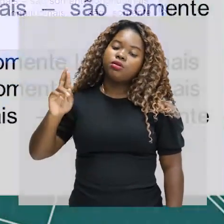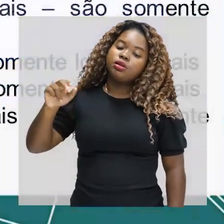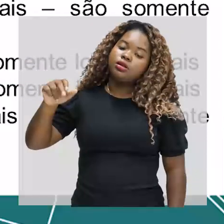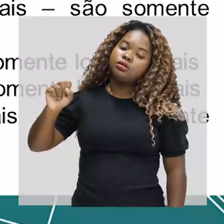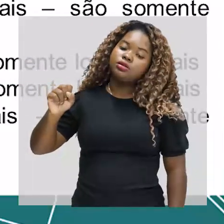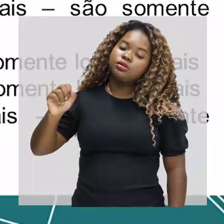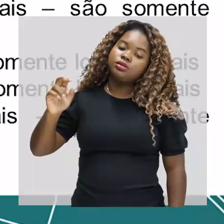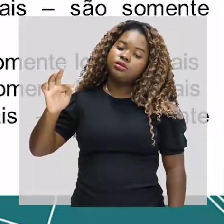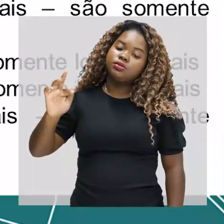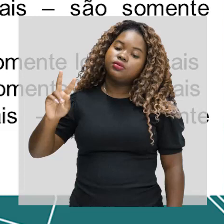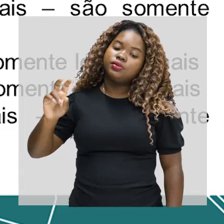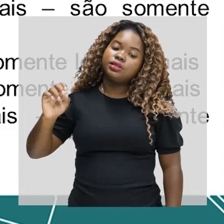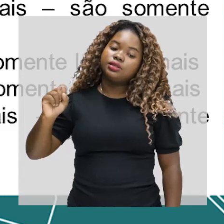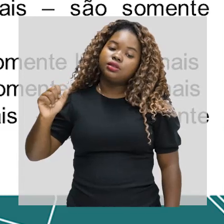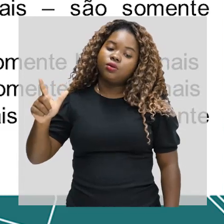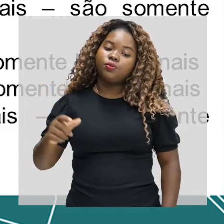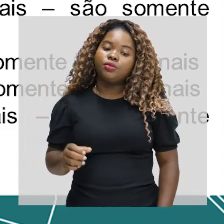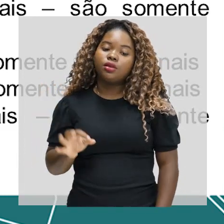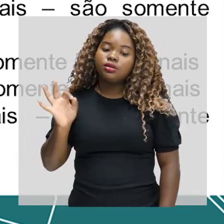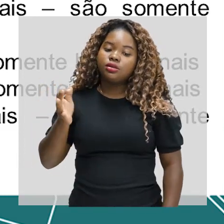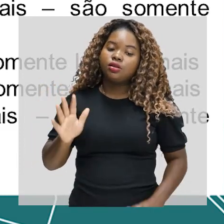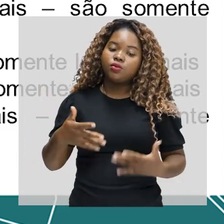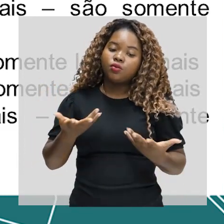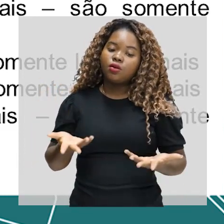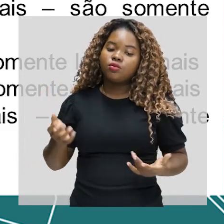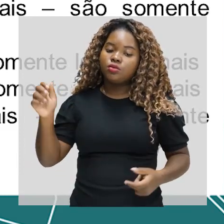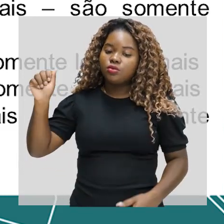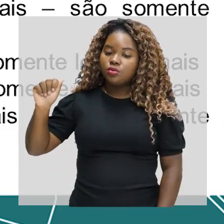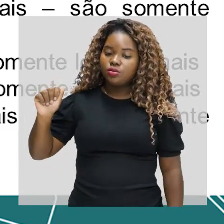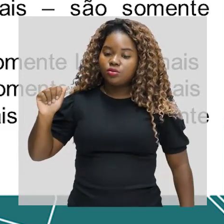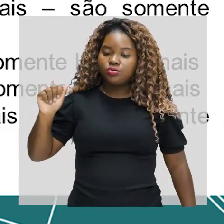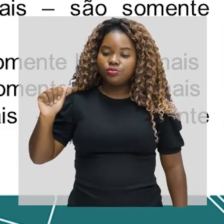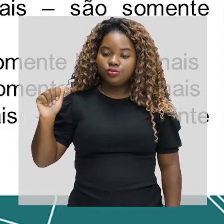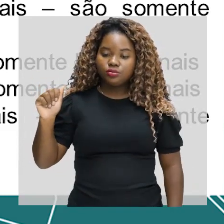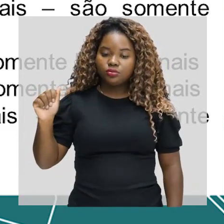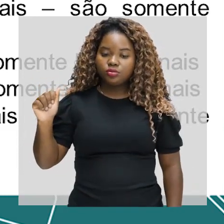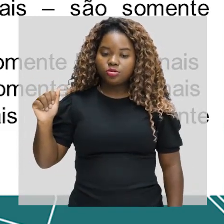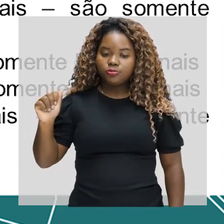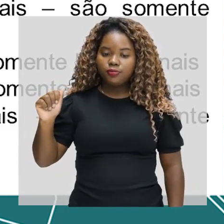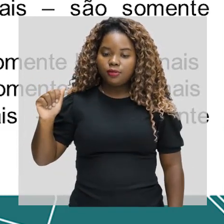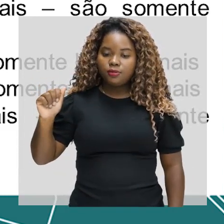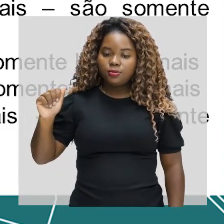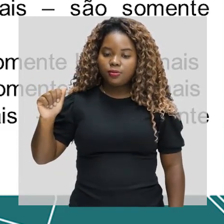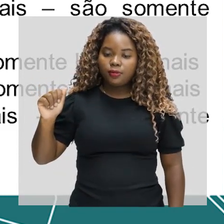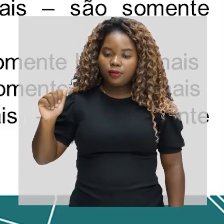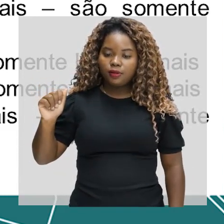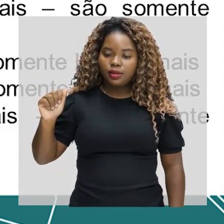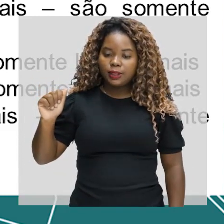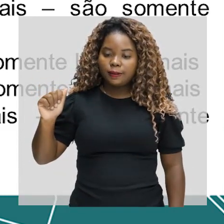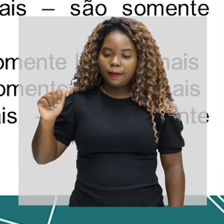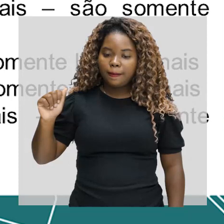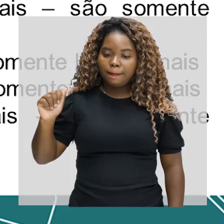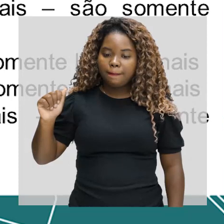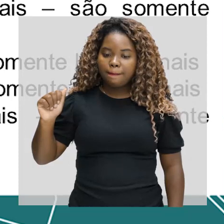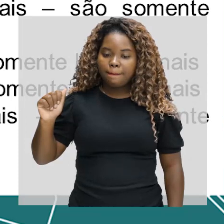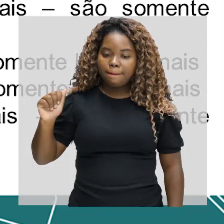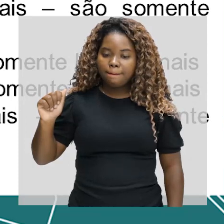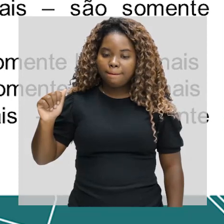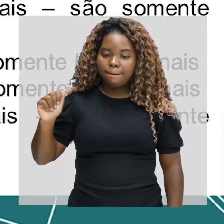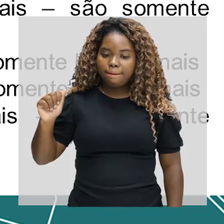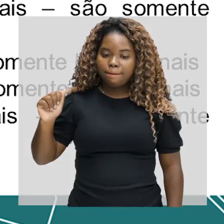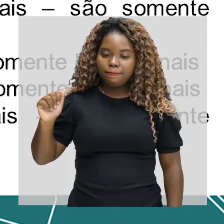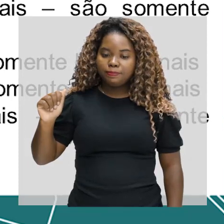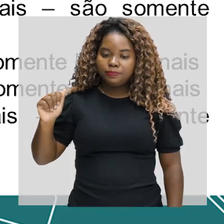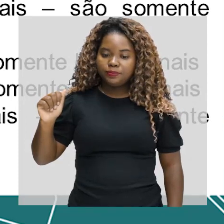vamos ver logo qual é a alternativa. Alternativa correta, letra A. Tá certo? As ondas mecânicas no interior de meios